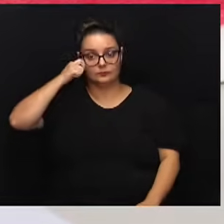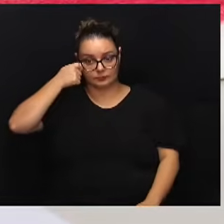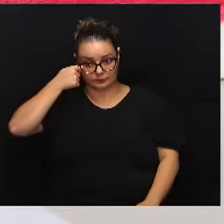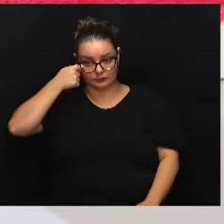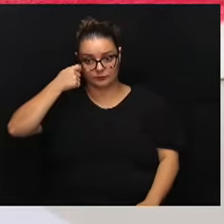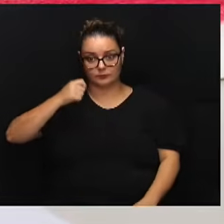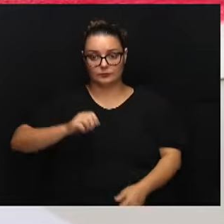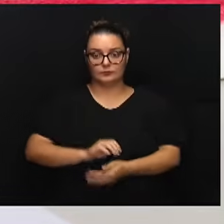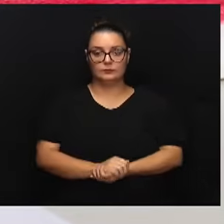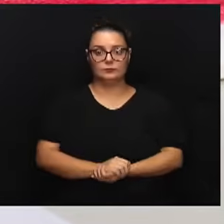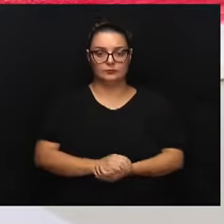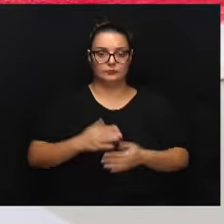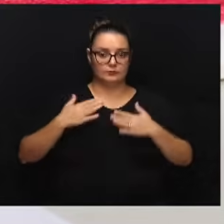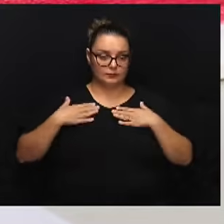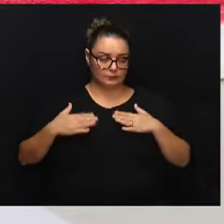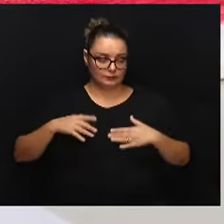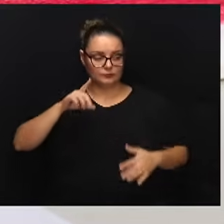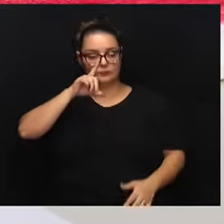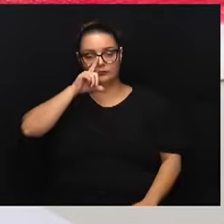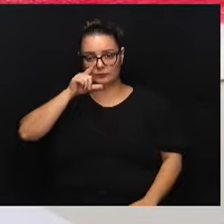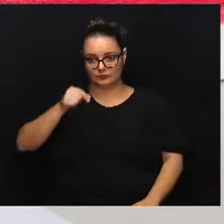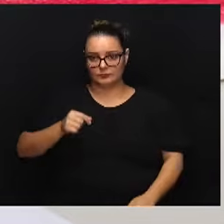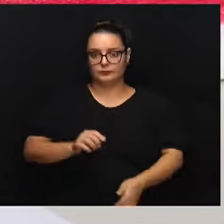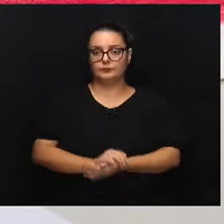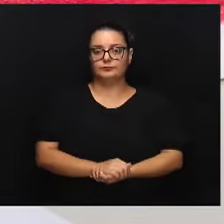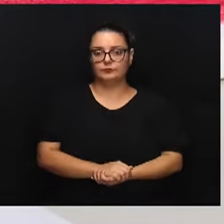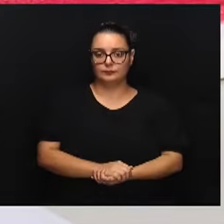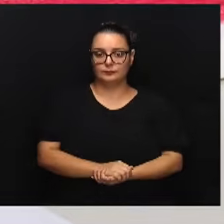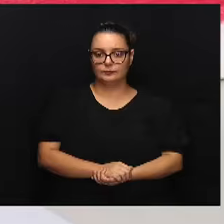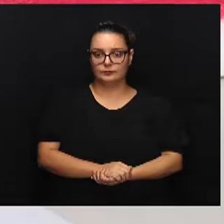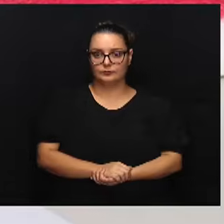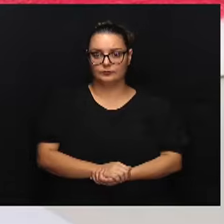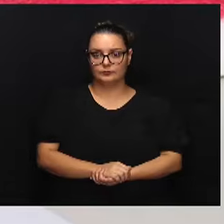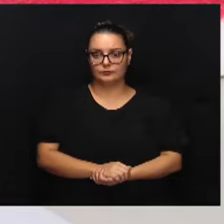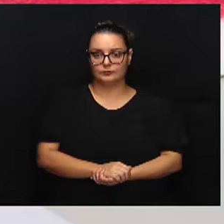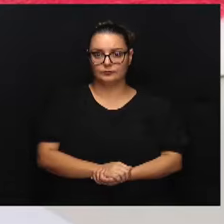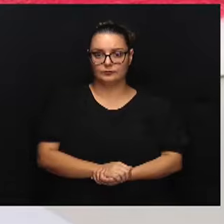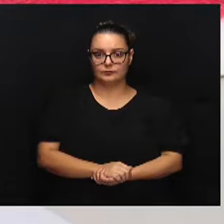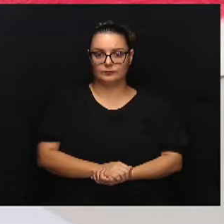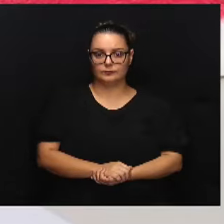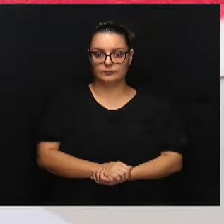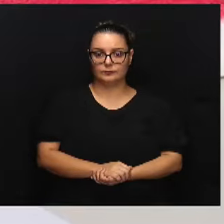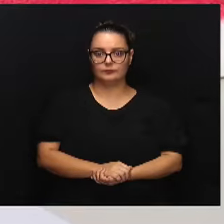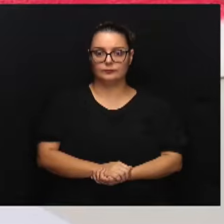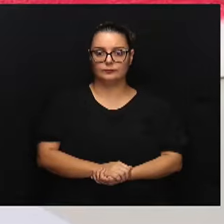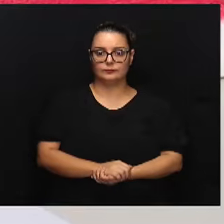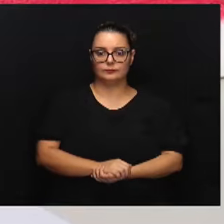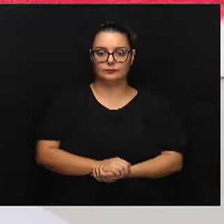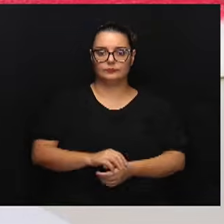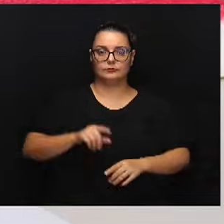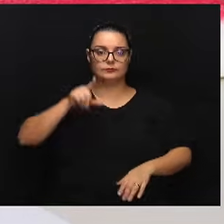O corpinho do tucano. Por exemplo, esse rabinho dele também.